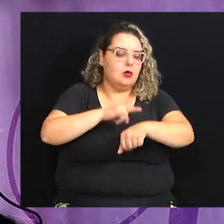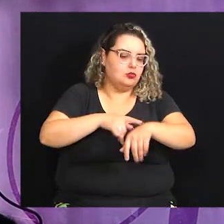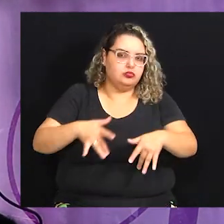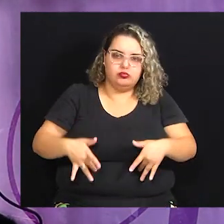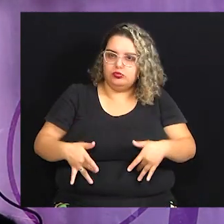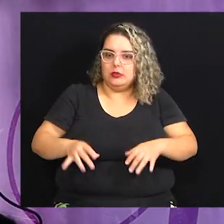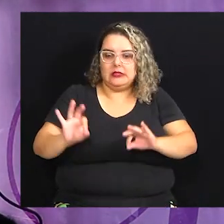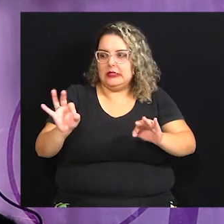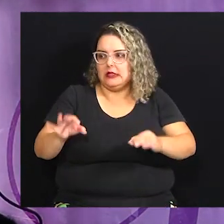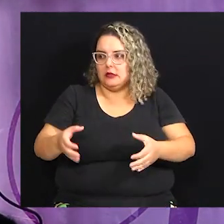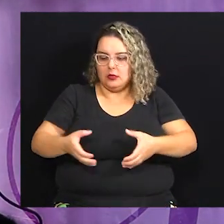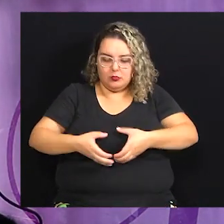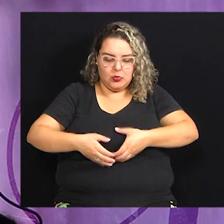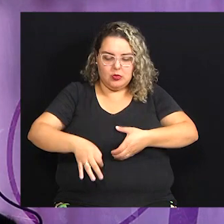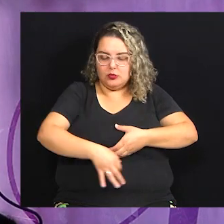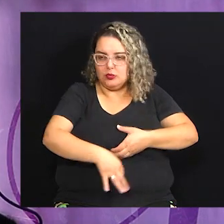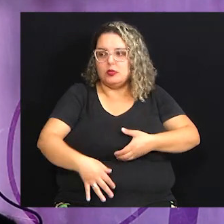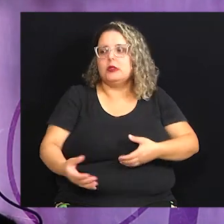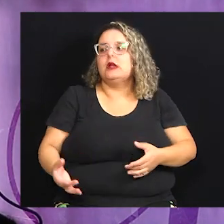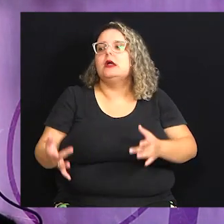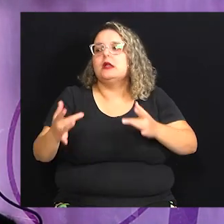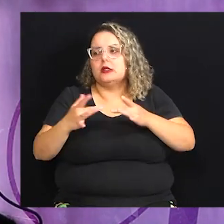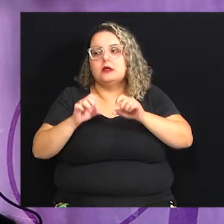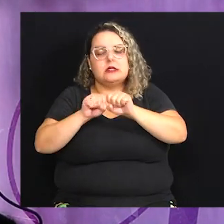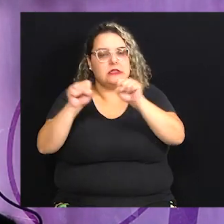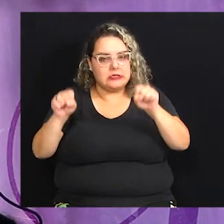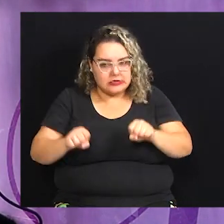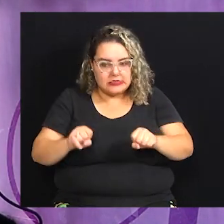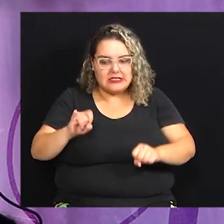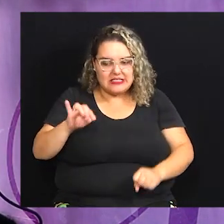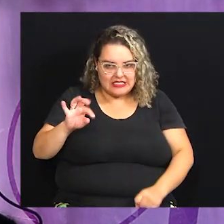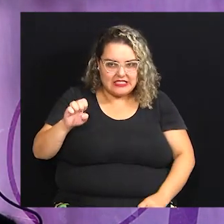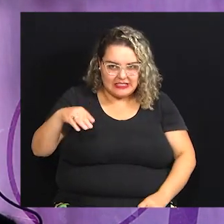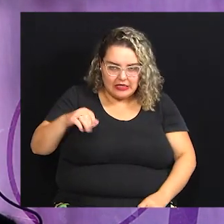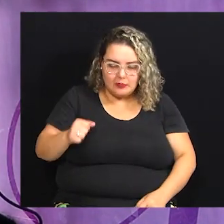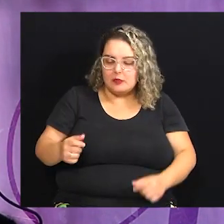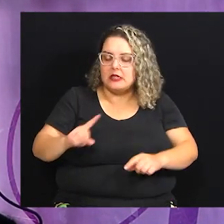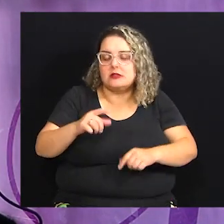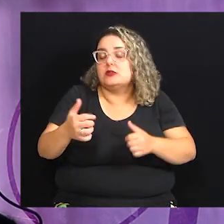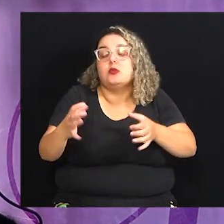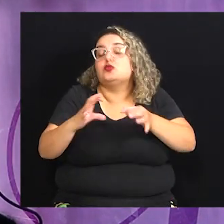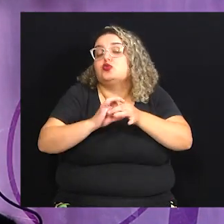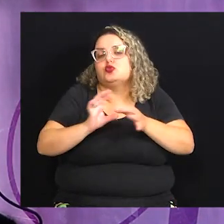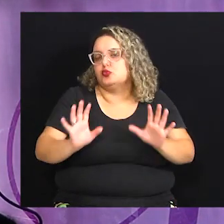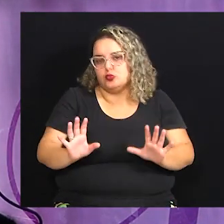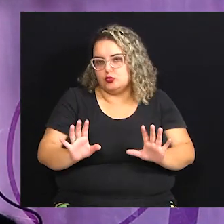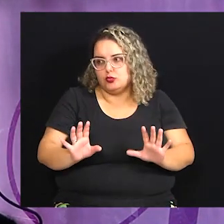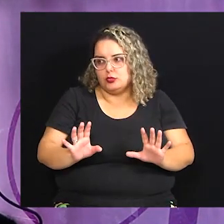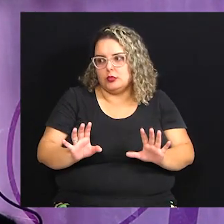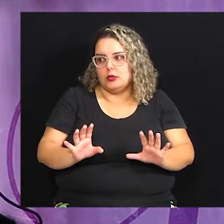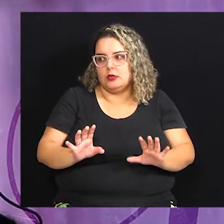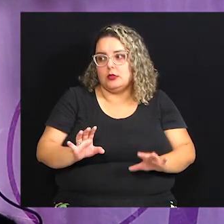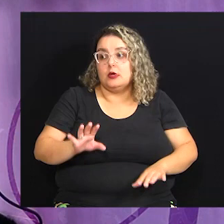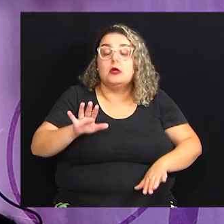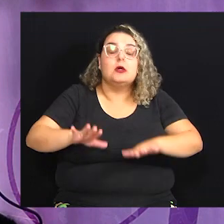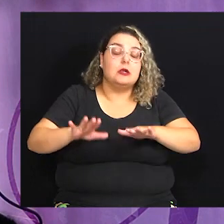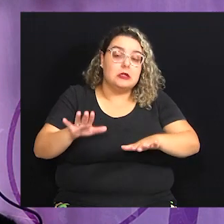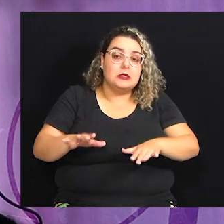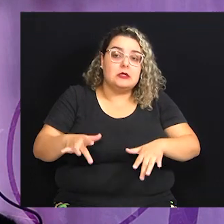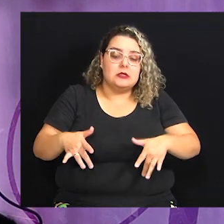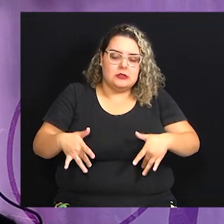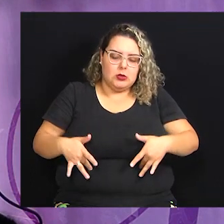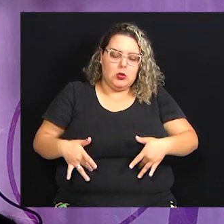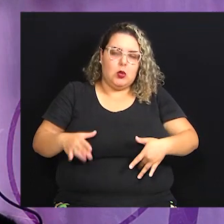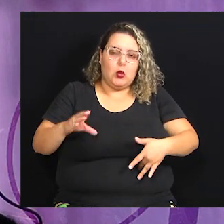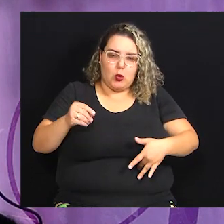ver com o sistema digestório, né? Tá? Tem interligação sistêmica, mas eles não são colados. E às vezes cólica renal